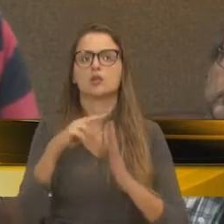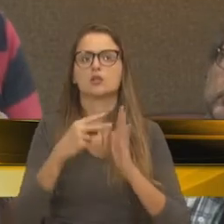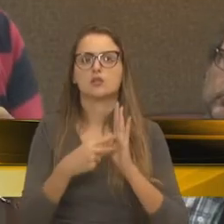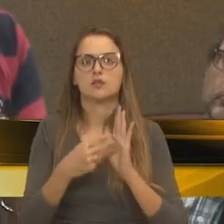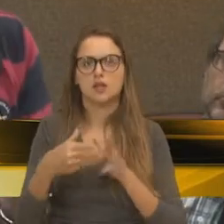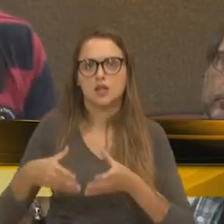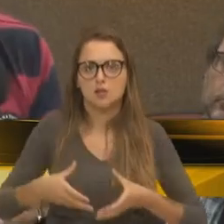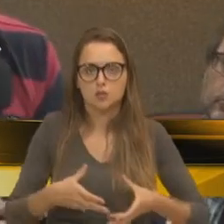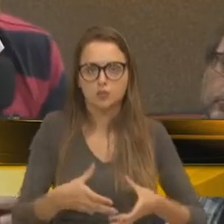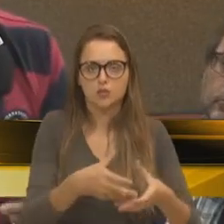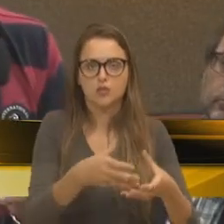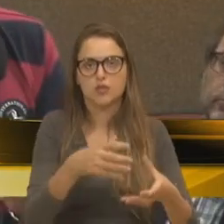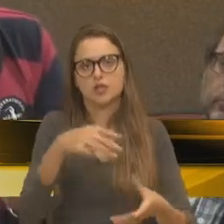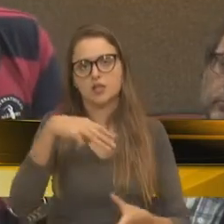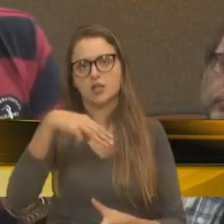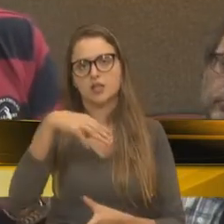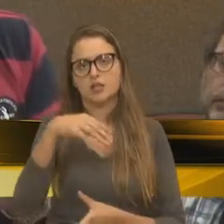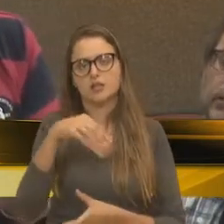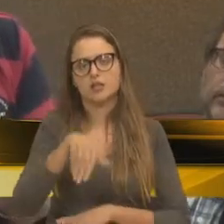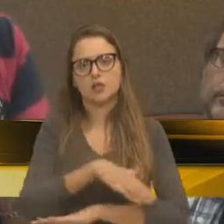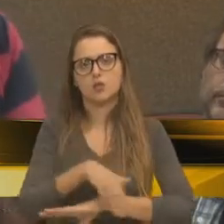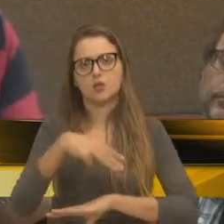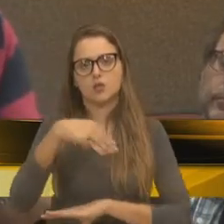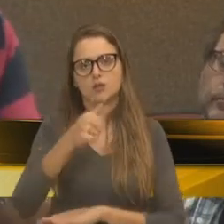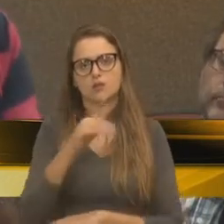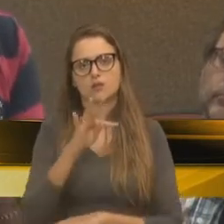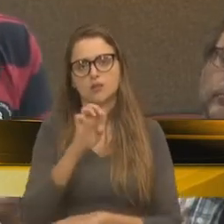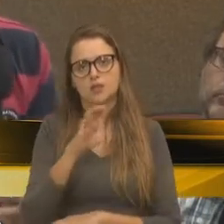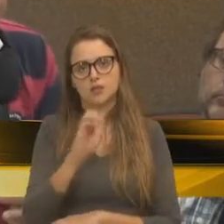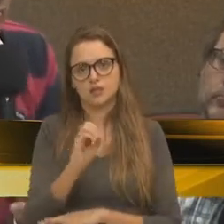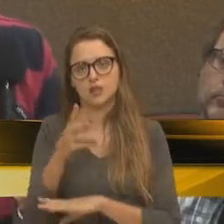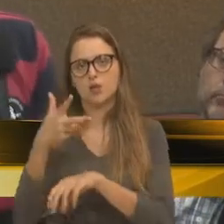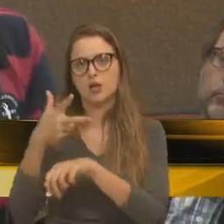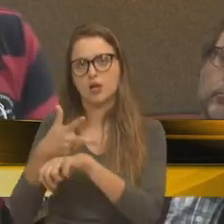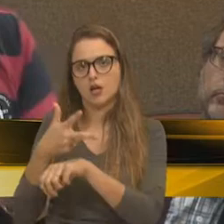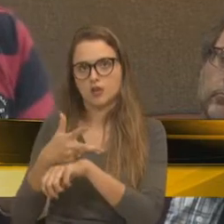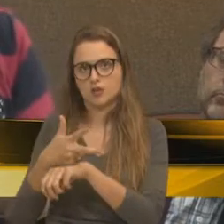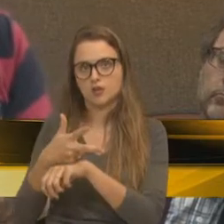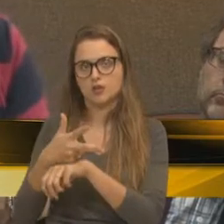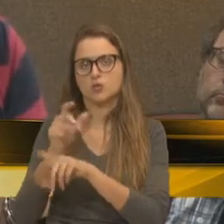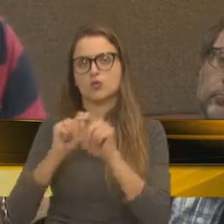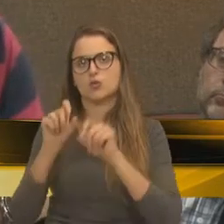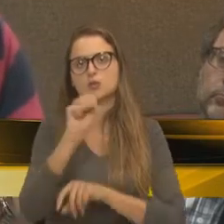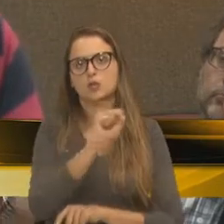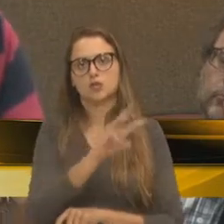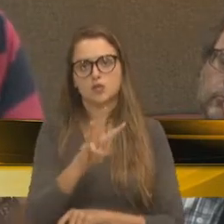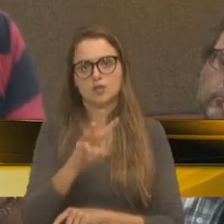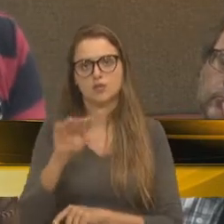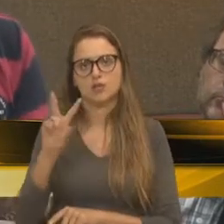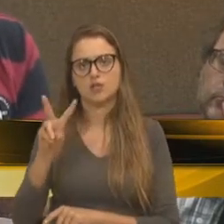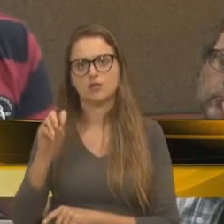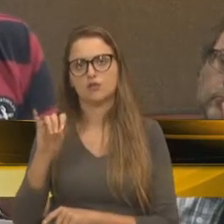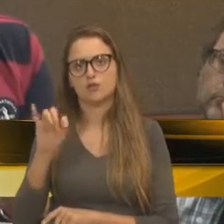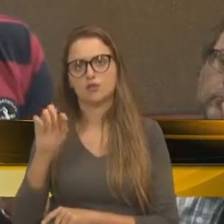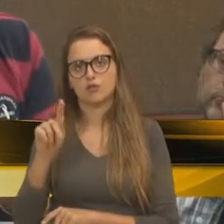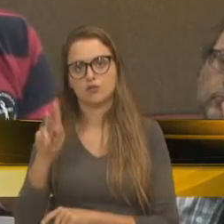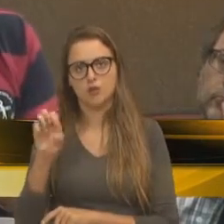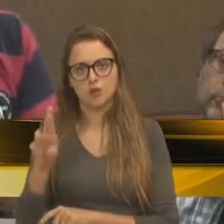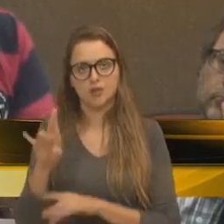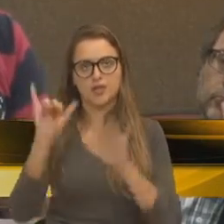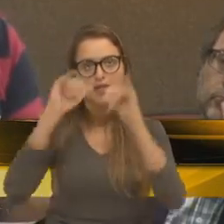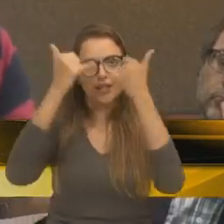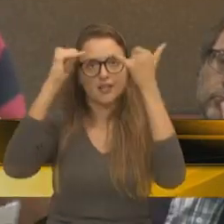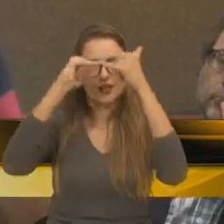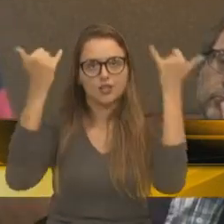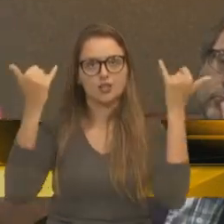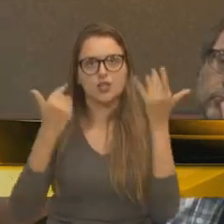da macrodrenagem da mattel janela ao vídeo monitoramento software voip energia fotovoltaica e aquisição